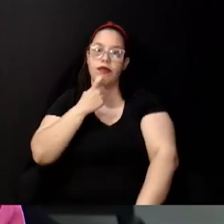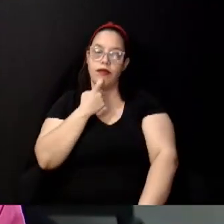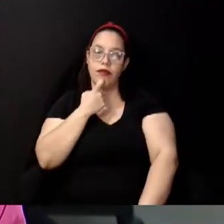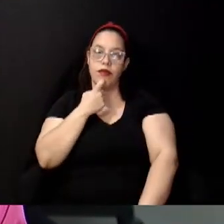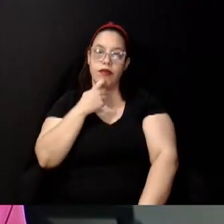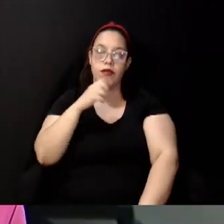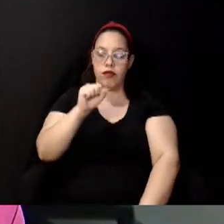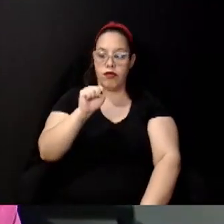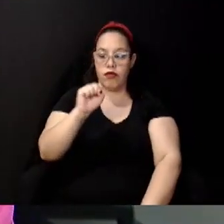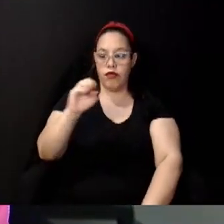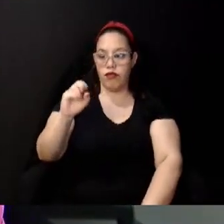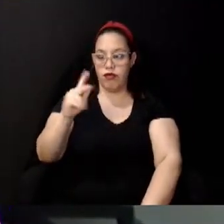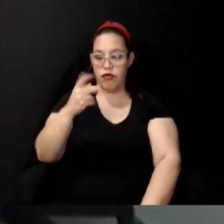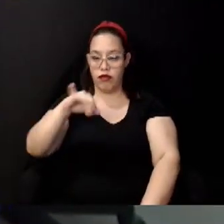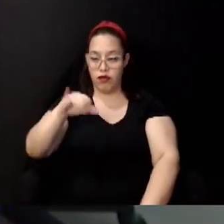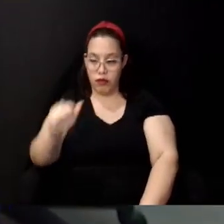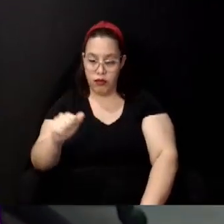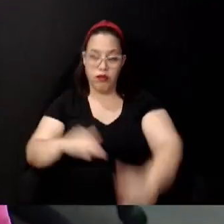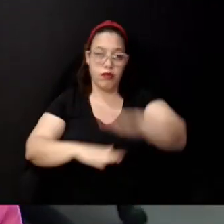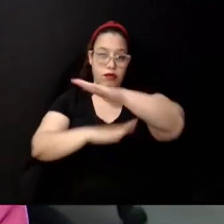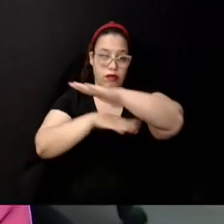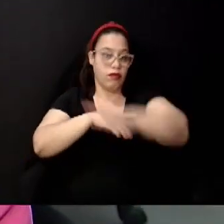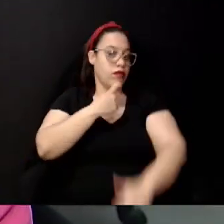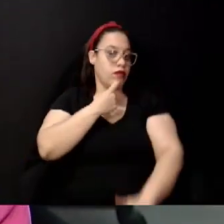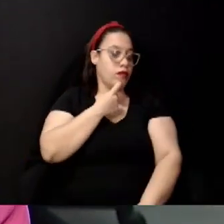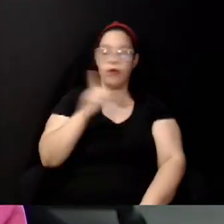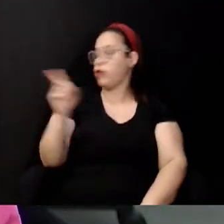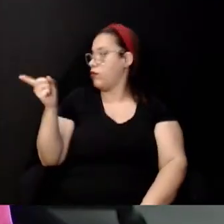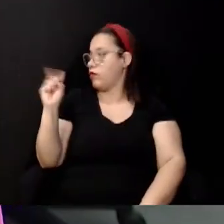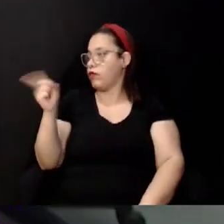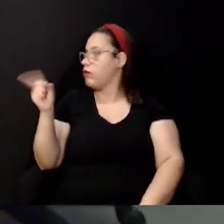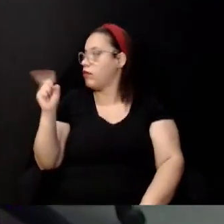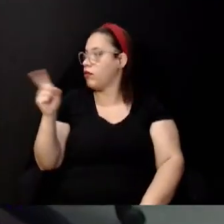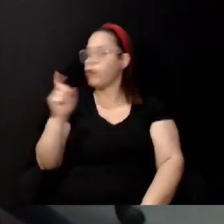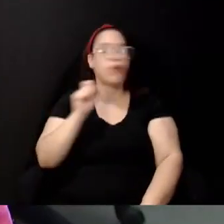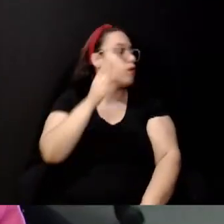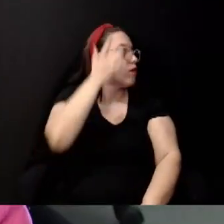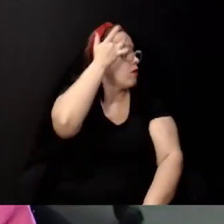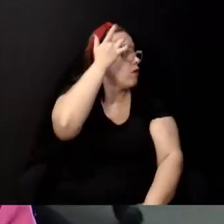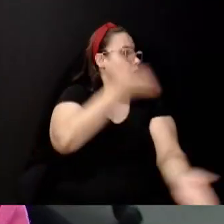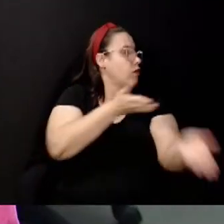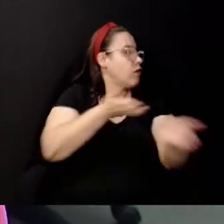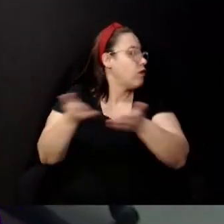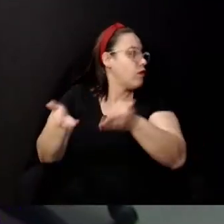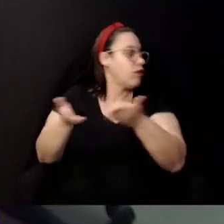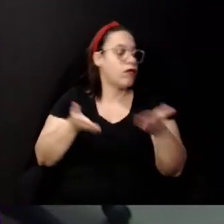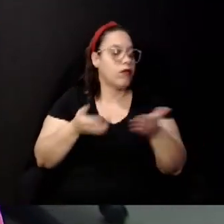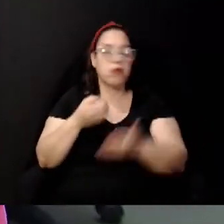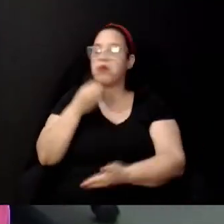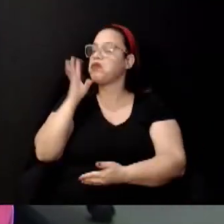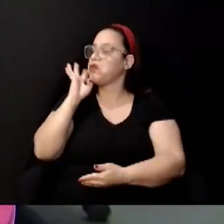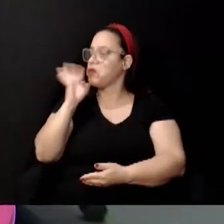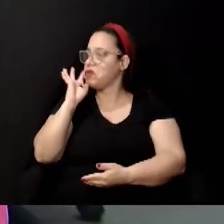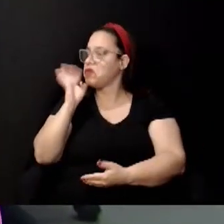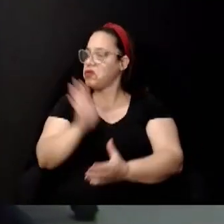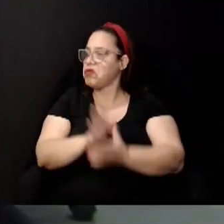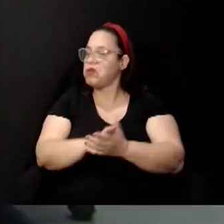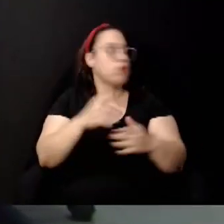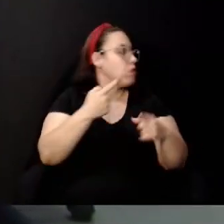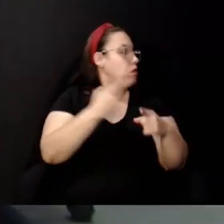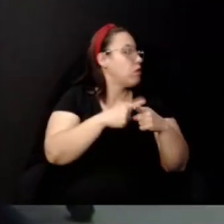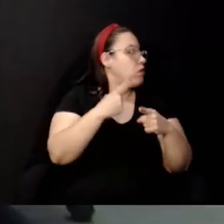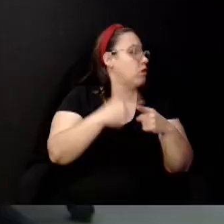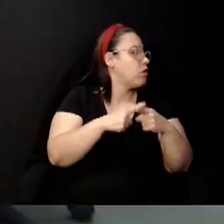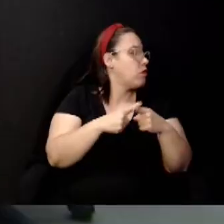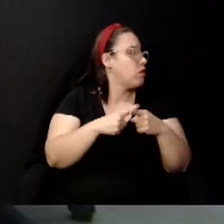conta pra mim, você já conhecia a Câmara Municipal? Não. O que você achou dessa visita? Eu achei bem legal, Por quê?